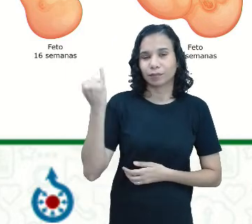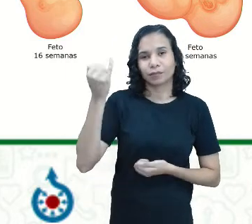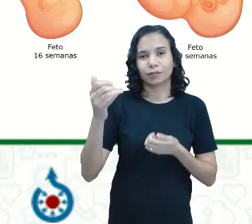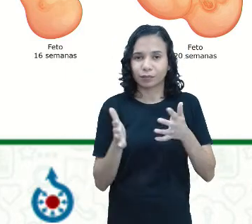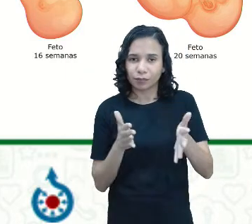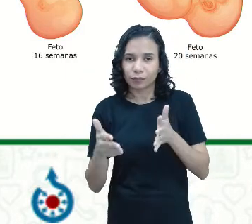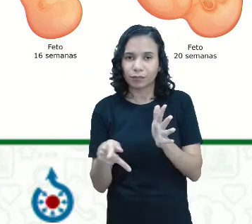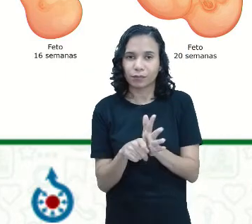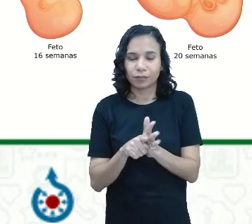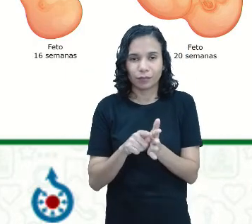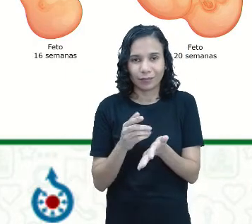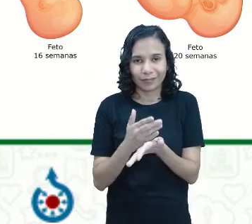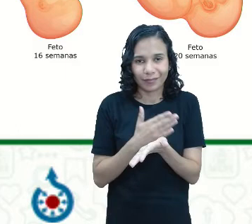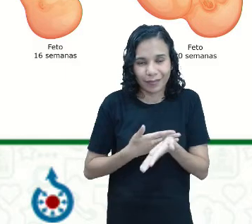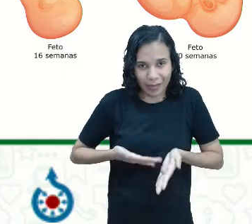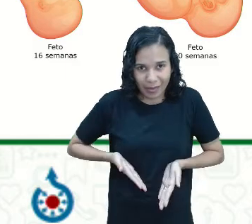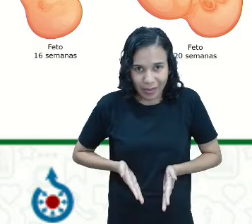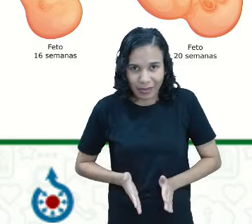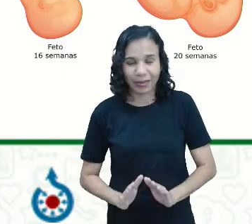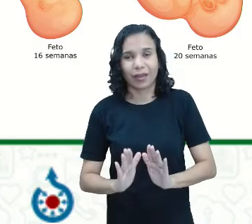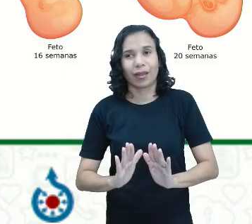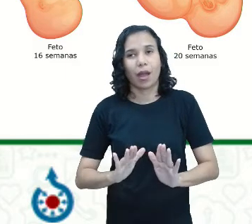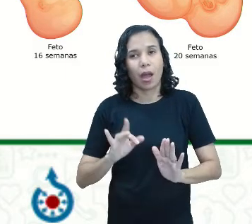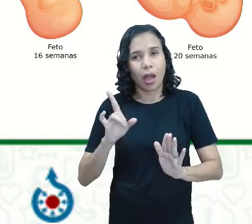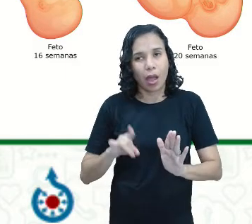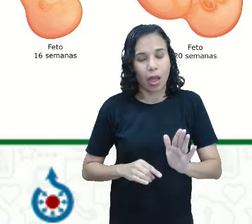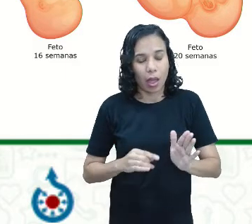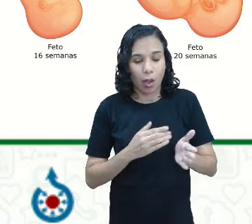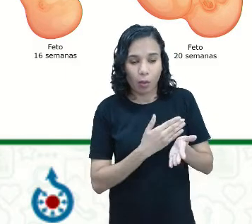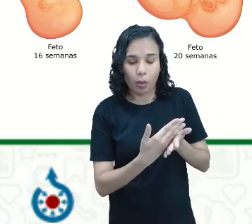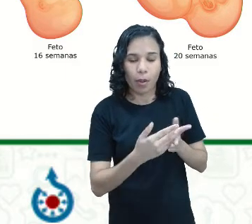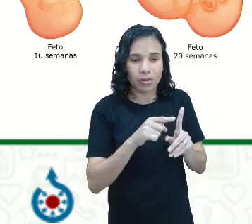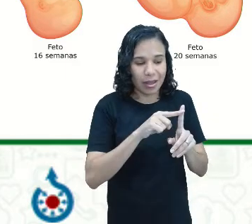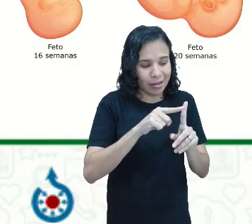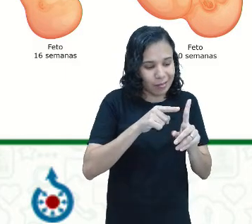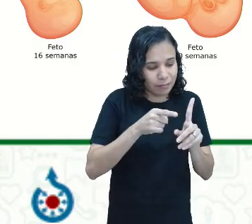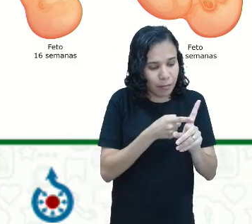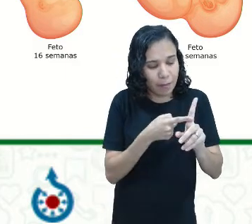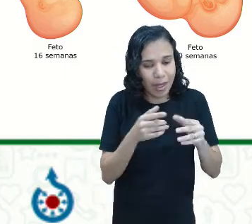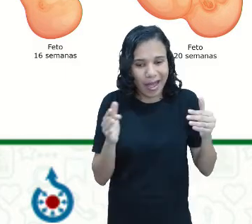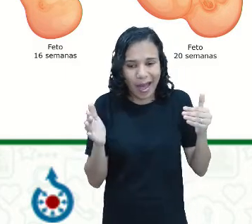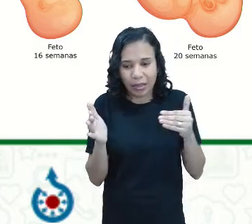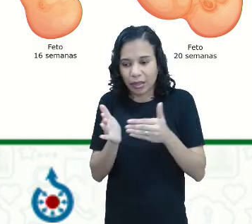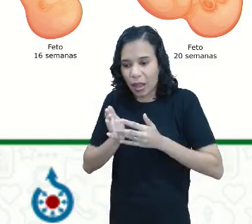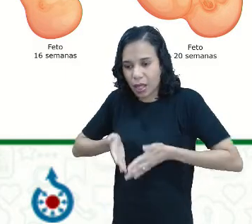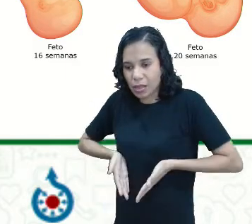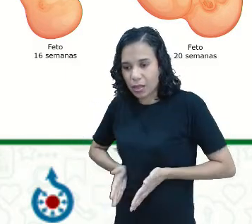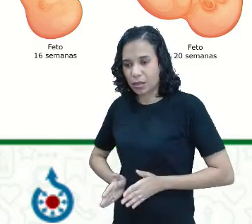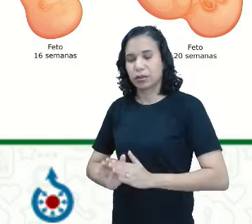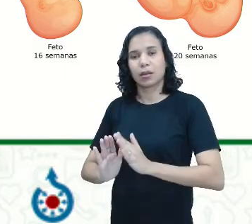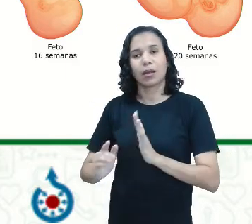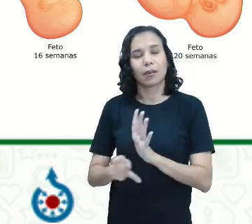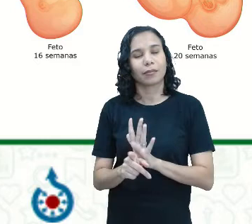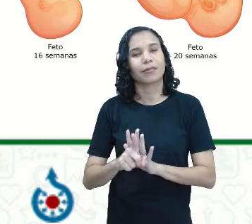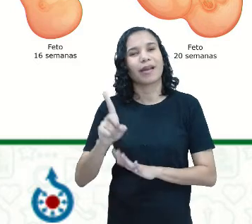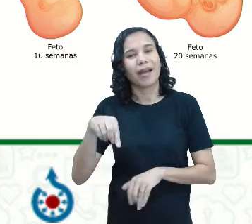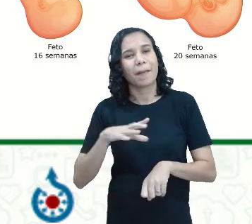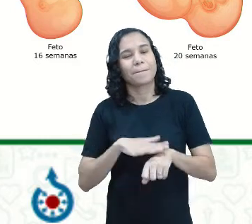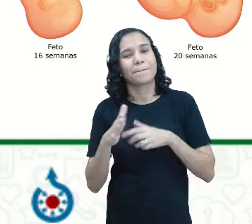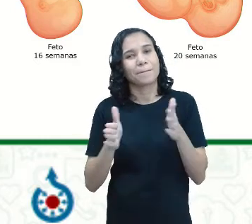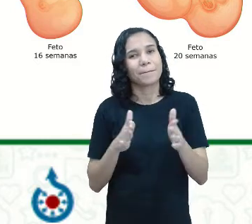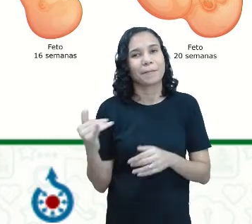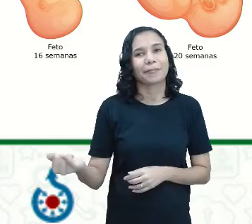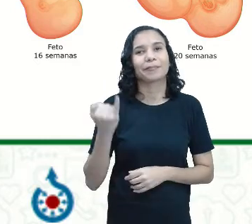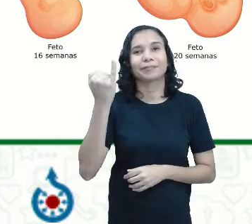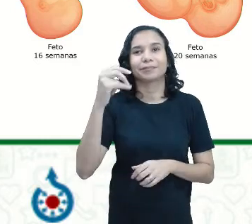é a fase pré-natal. Compreende o período desde a gestação do bebê até seu nascimento. E é uma fase muito importante